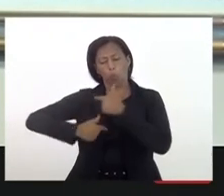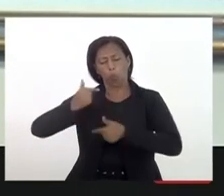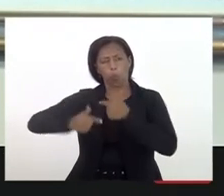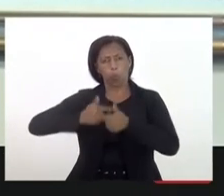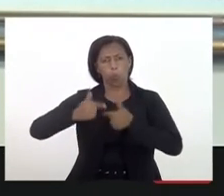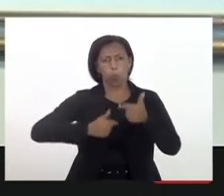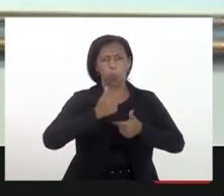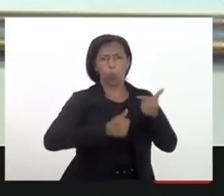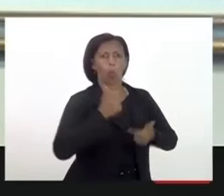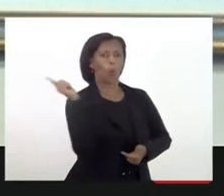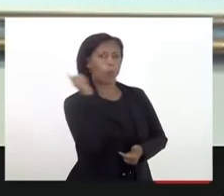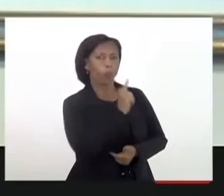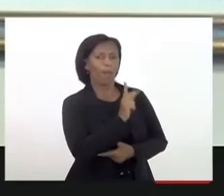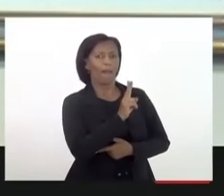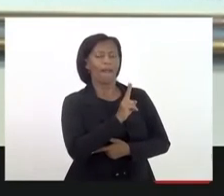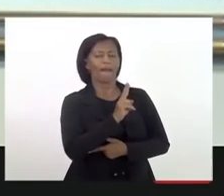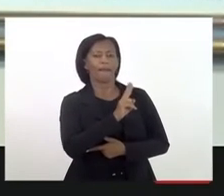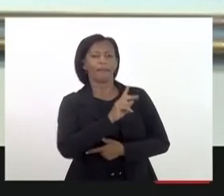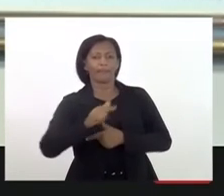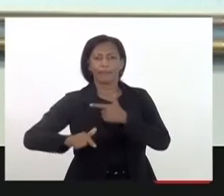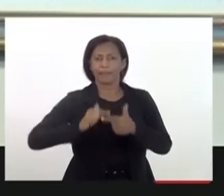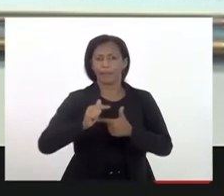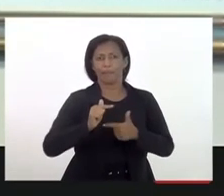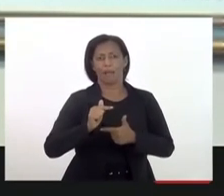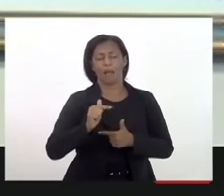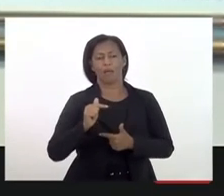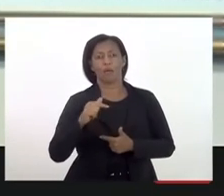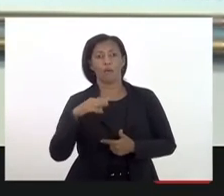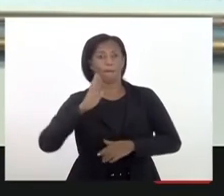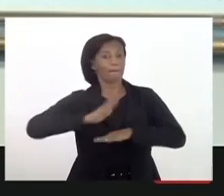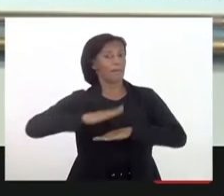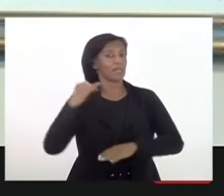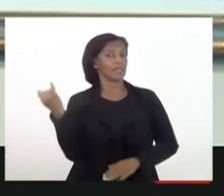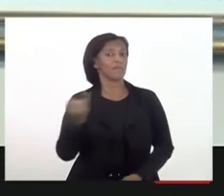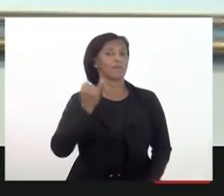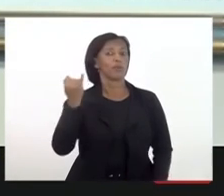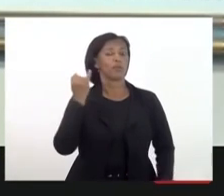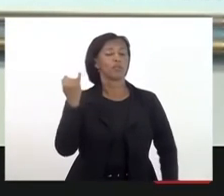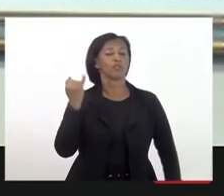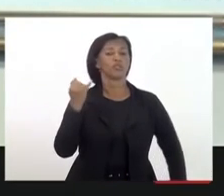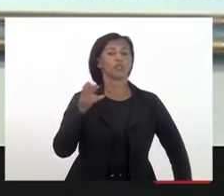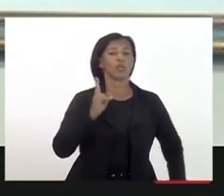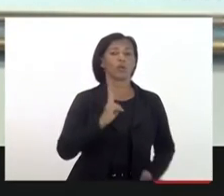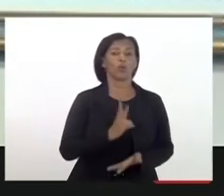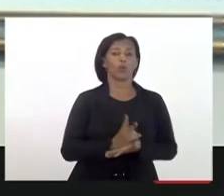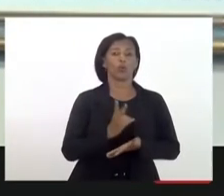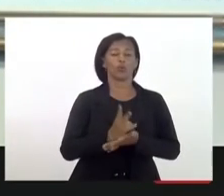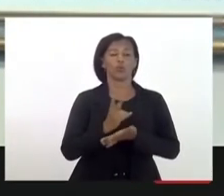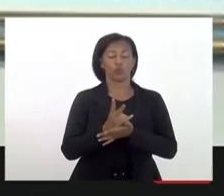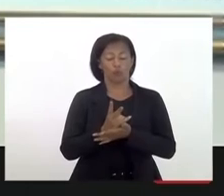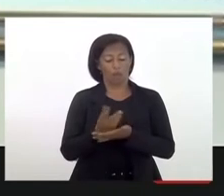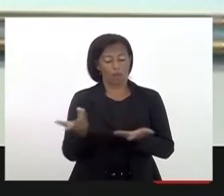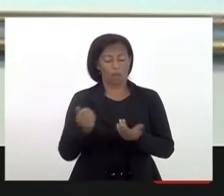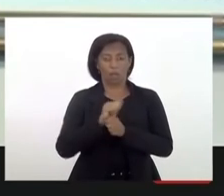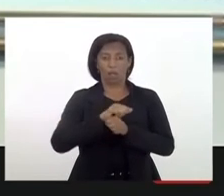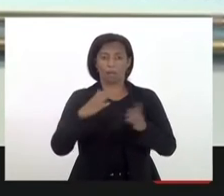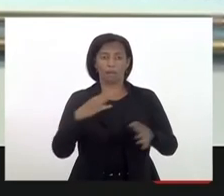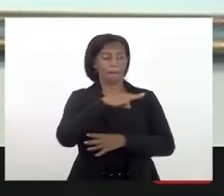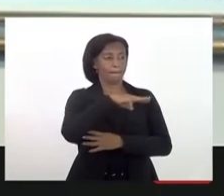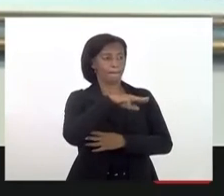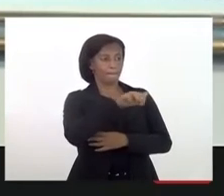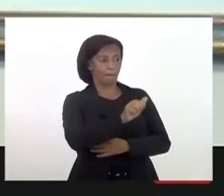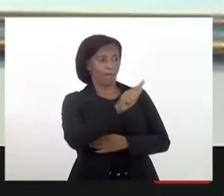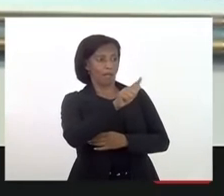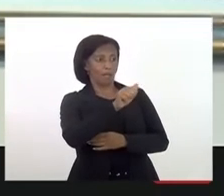gerador de emprego, agregar valor, porque o mais importante, Ivan, é que nós continuarmos, como o Mauro falou, claro, o Magalu